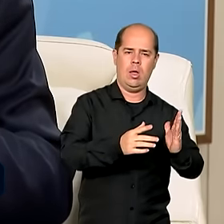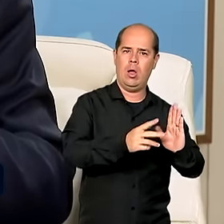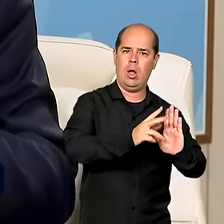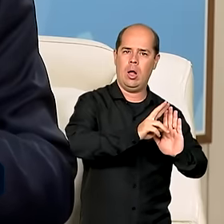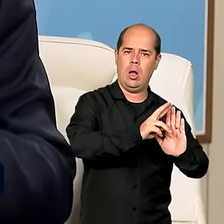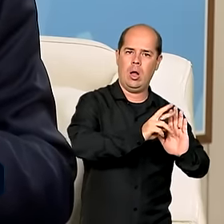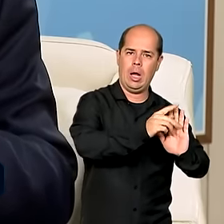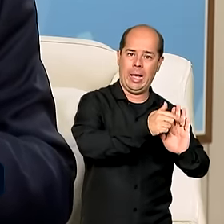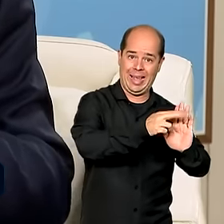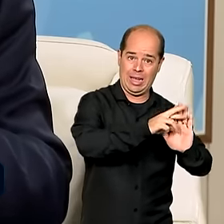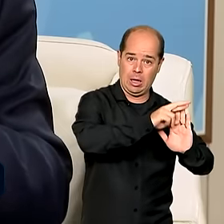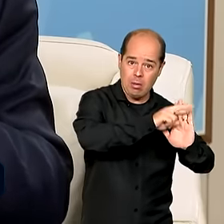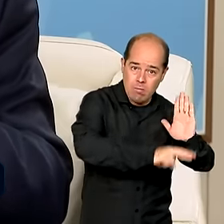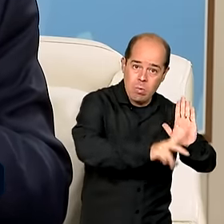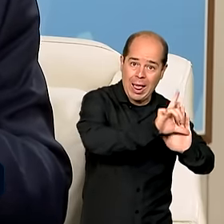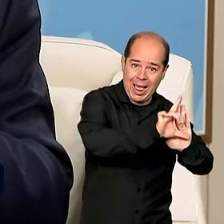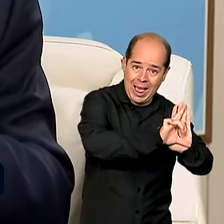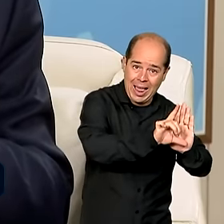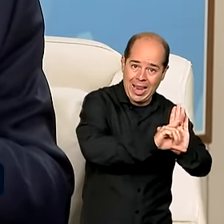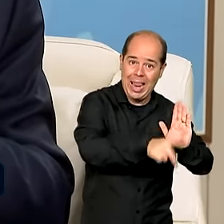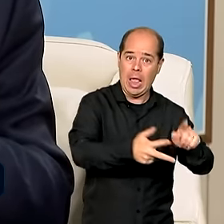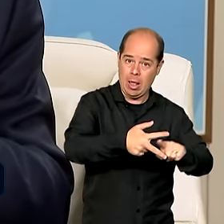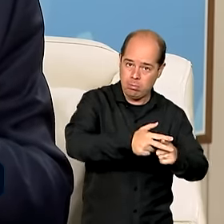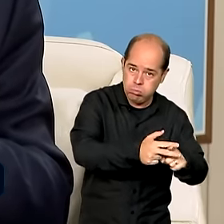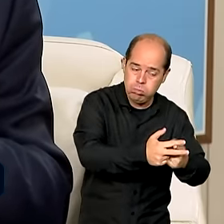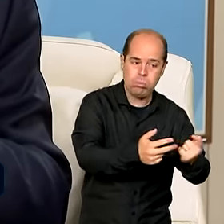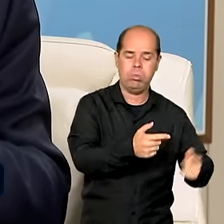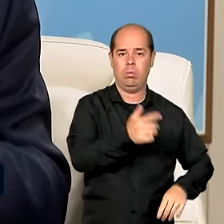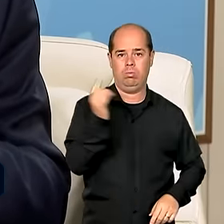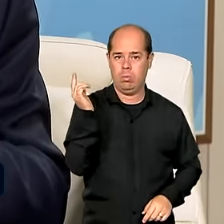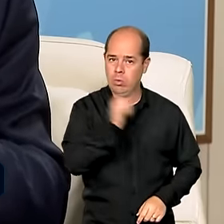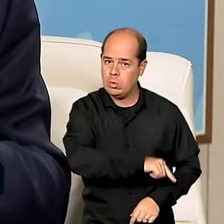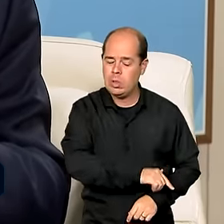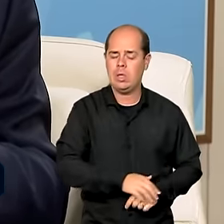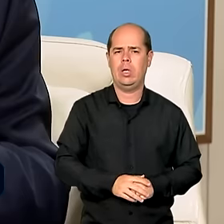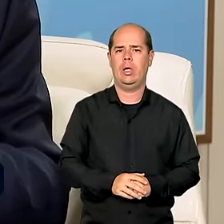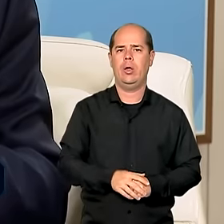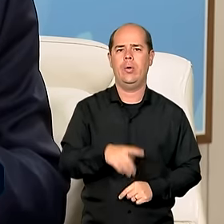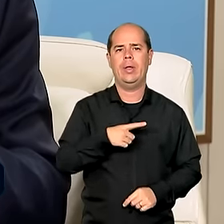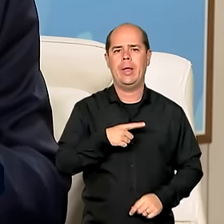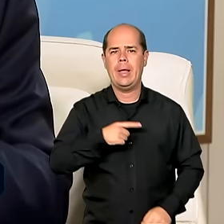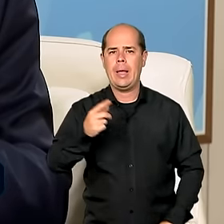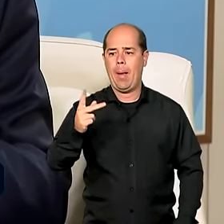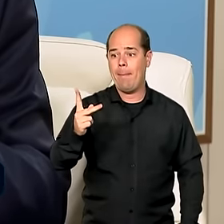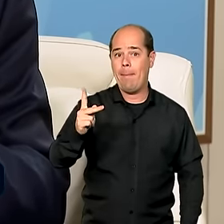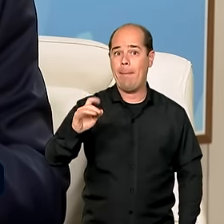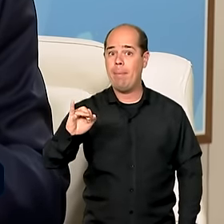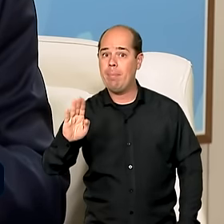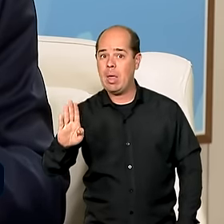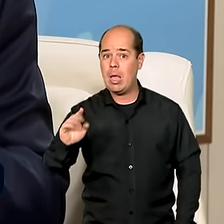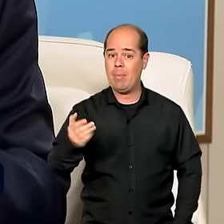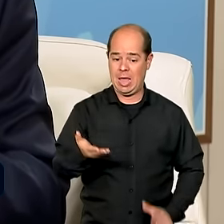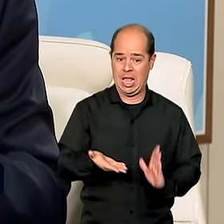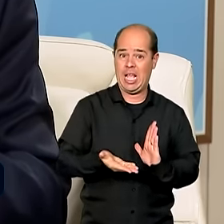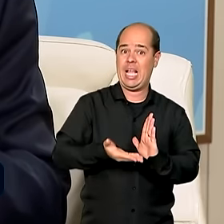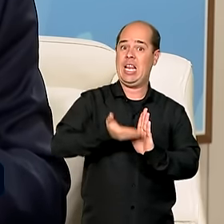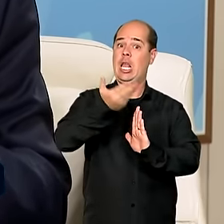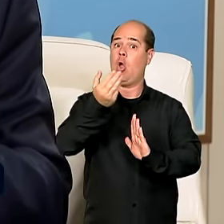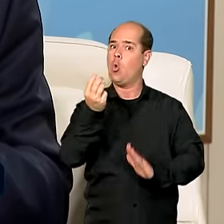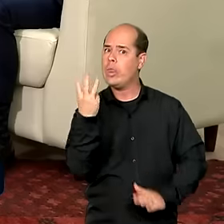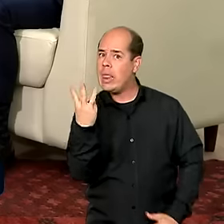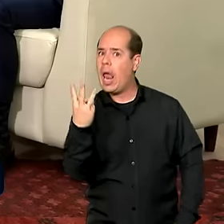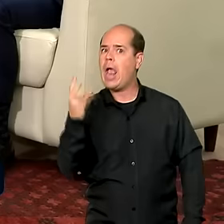fiscal promulgada eh o PIB que a expectativa era crescer 1% chega a quase